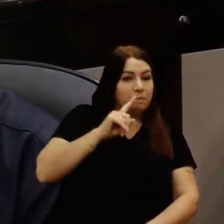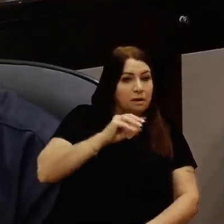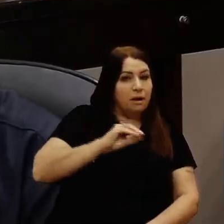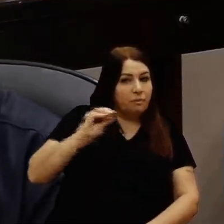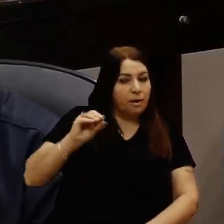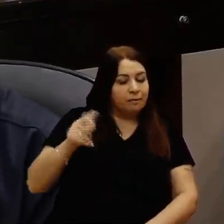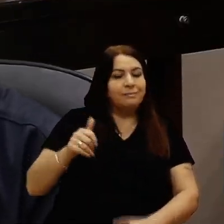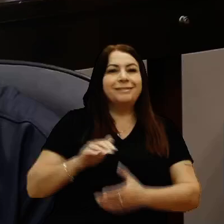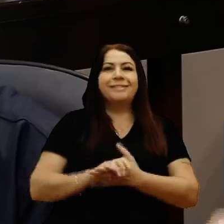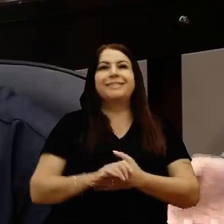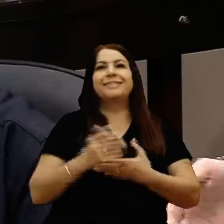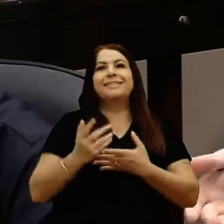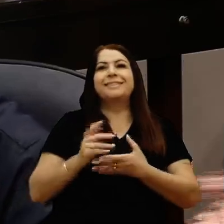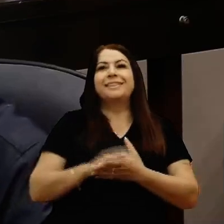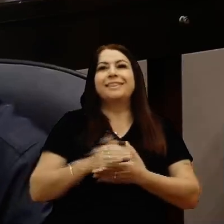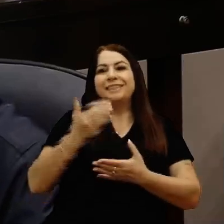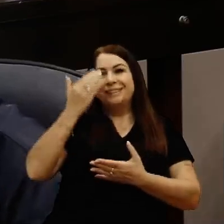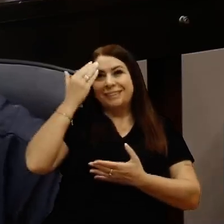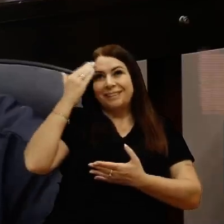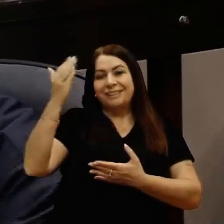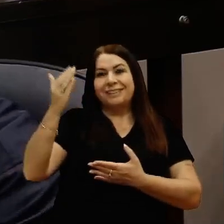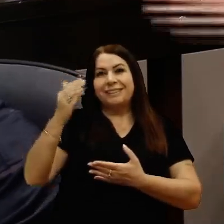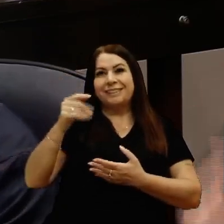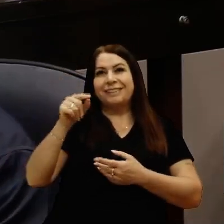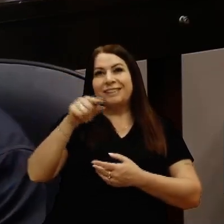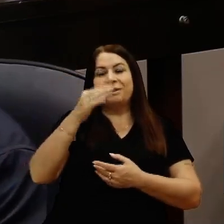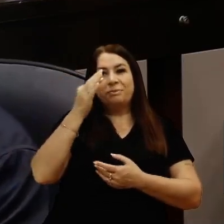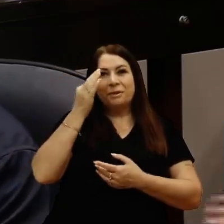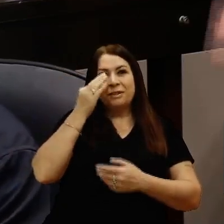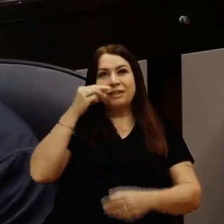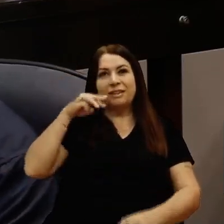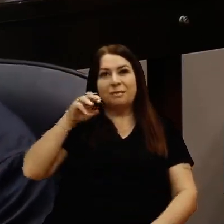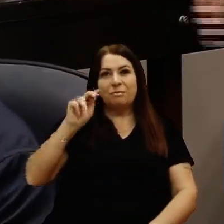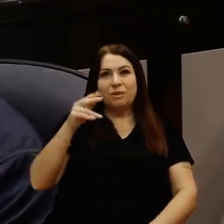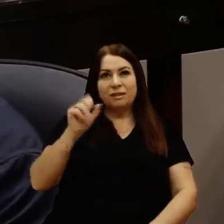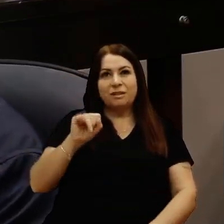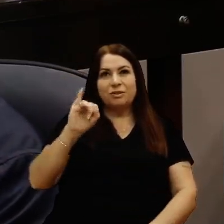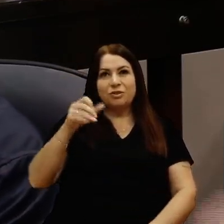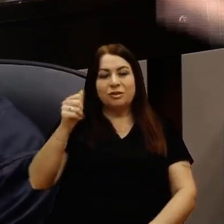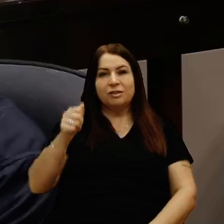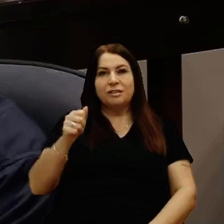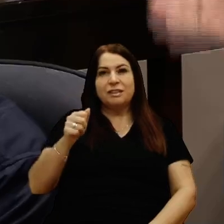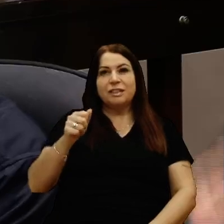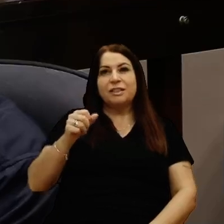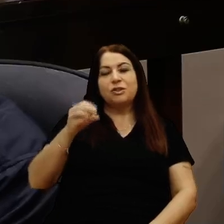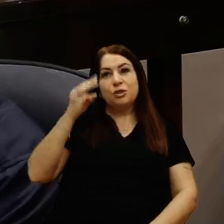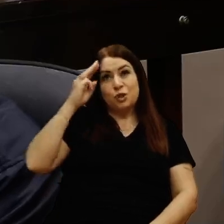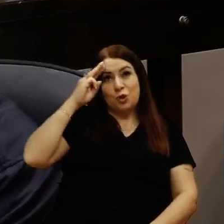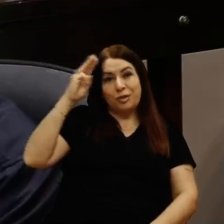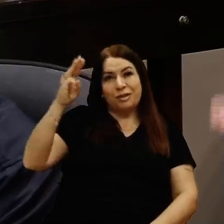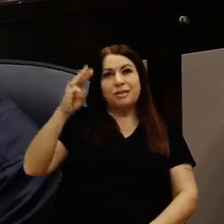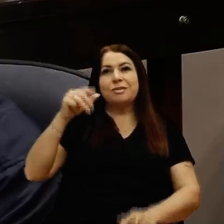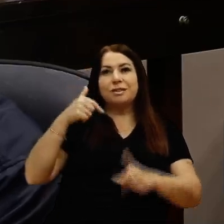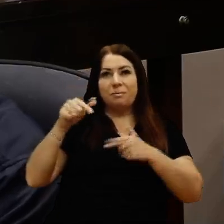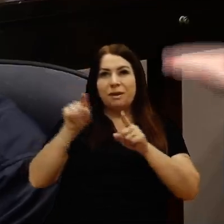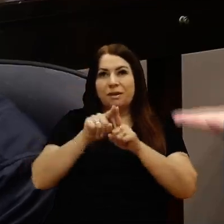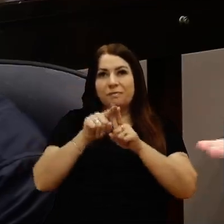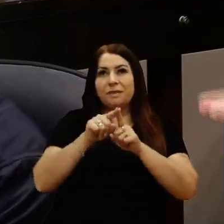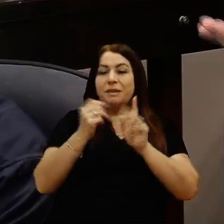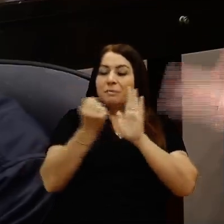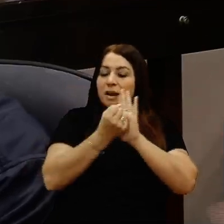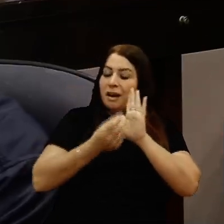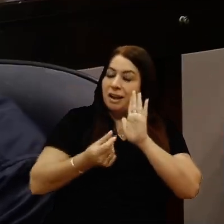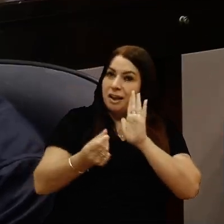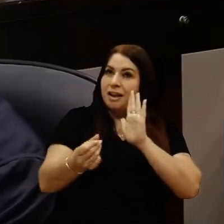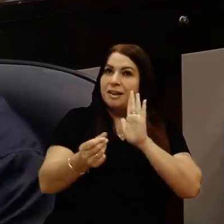ele. Queria agradecer o pessoal que se faz presente, ao Matheus da JA, o pessoal que está aqui dos escoteiros. O Matheus faz um excelente trabalho, está deixando um legado para a